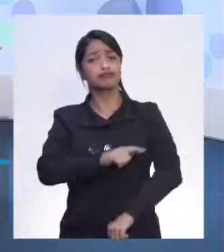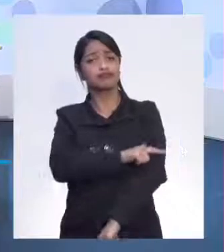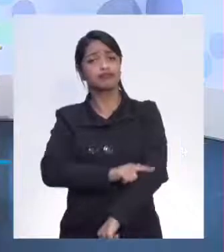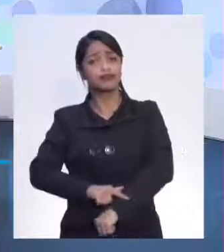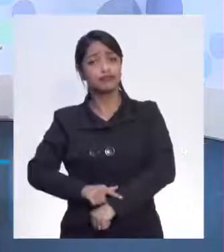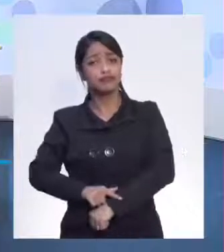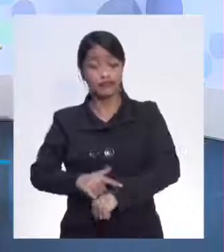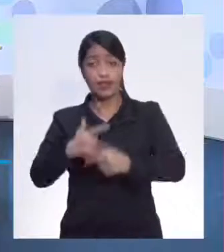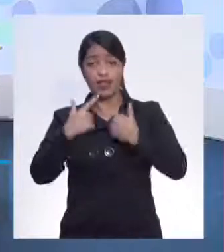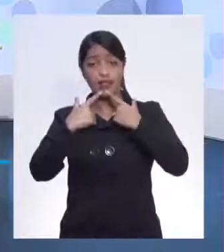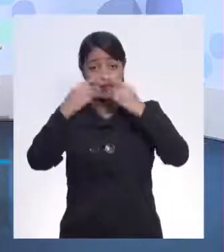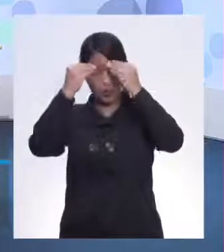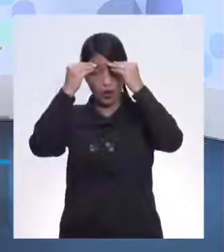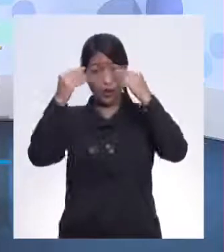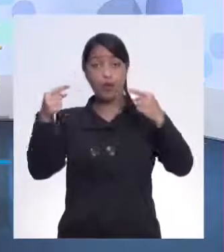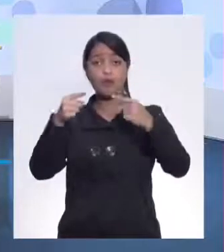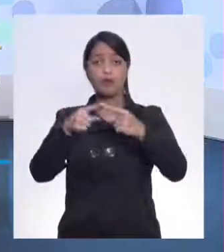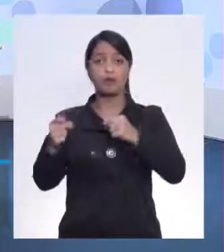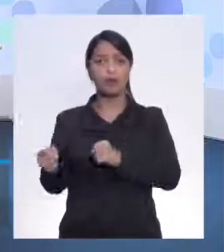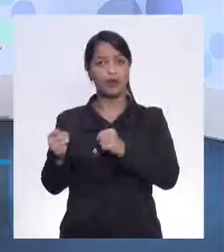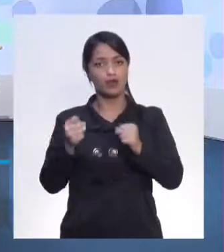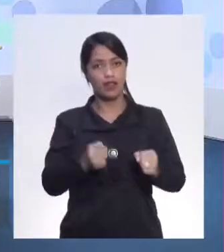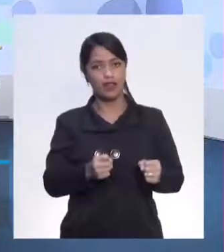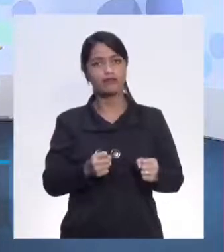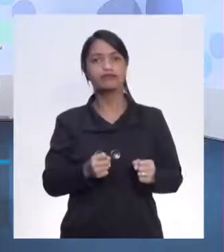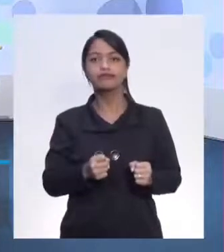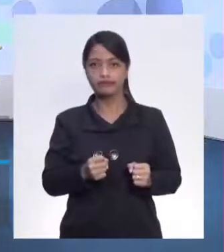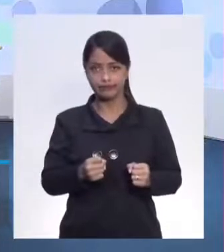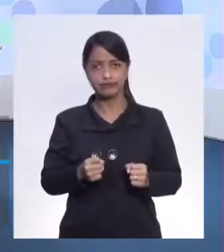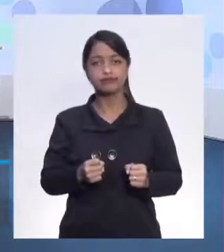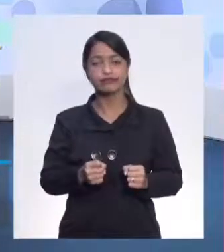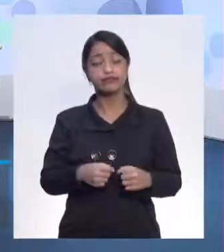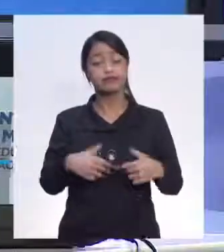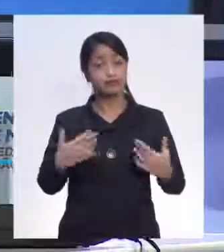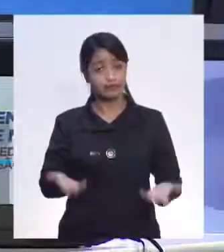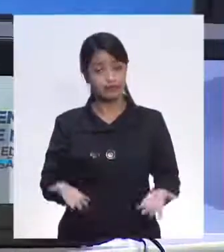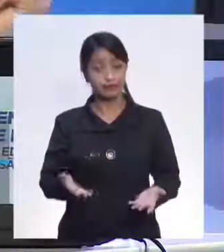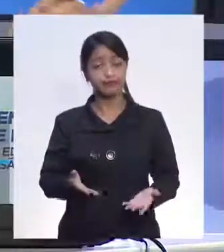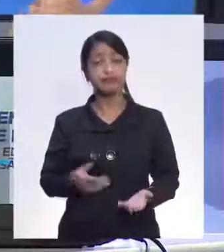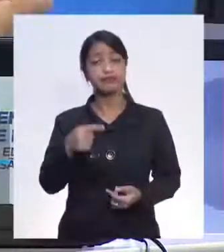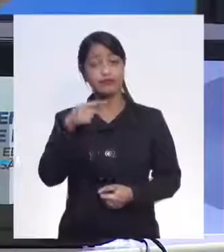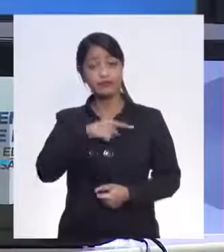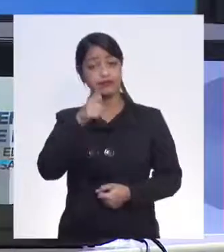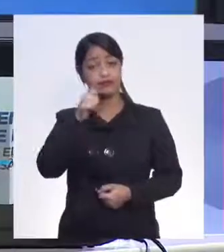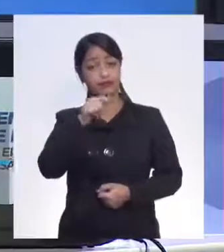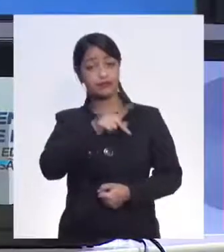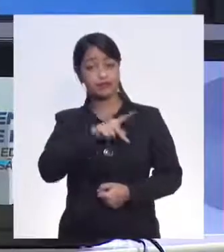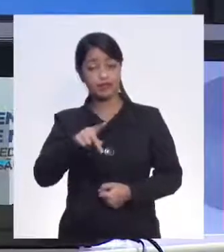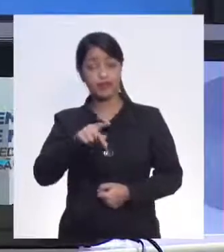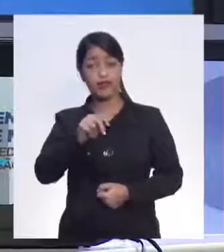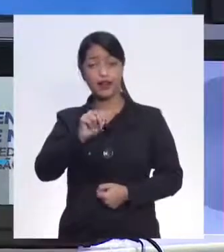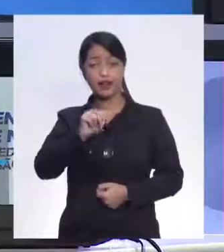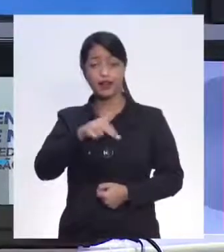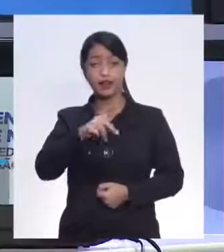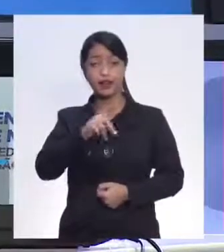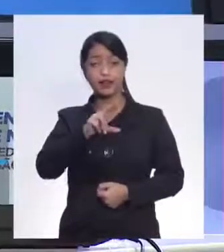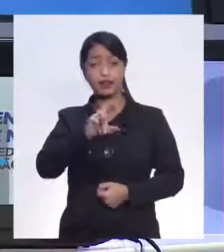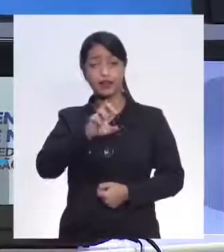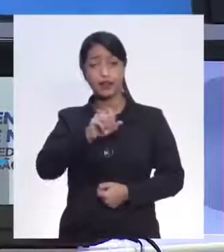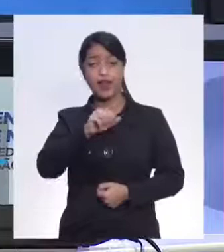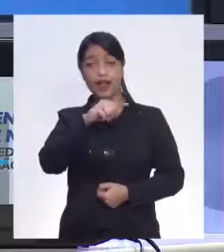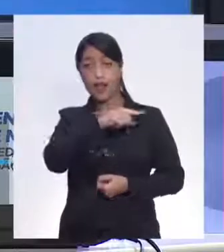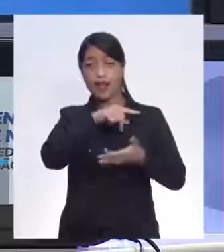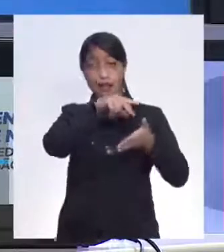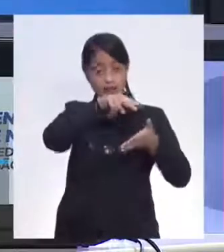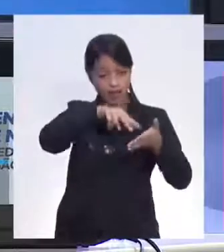linguagem é poder, não é? E aí ela trouxe isso. Ela teve esse olhar crítico quando estava